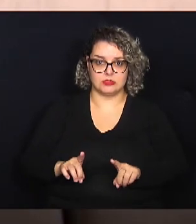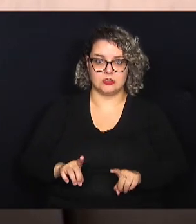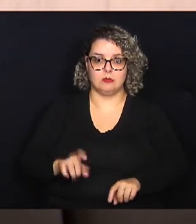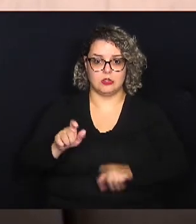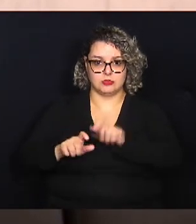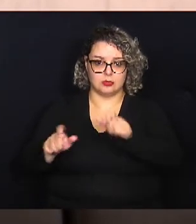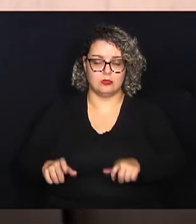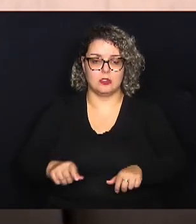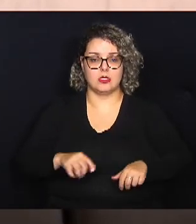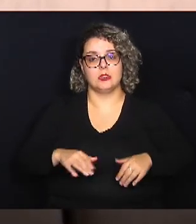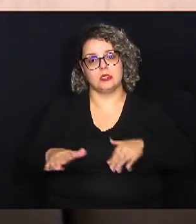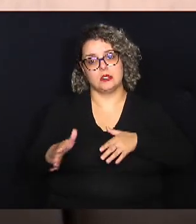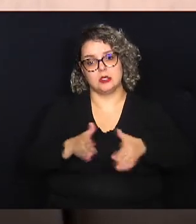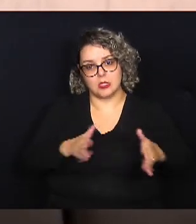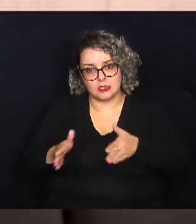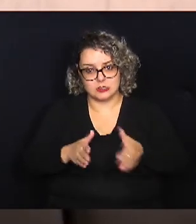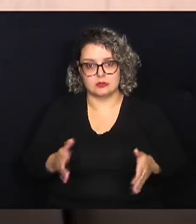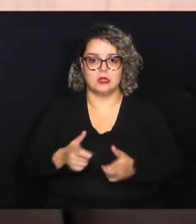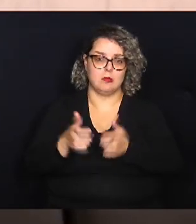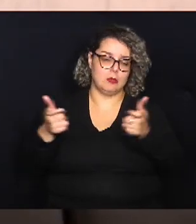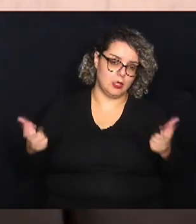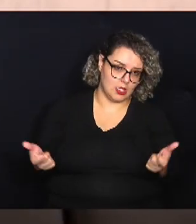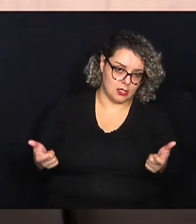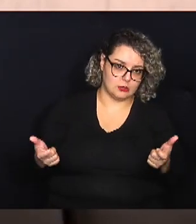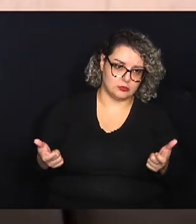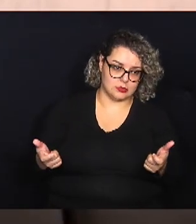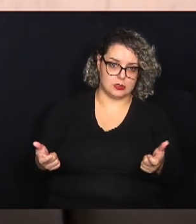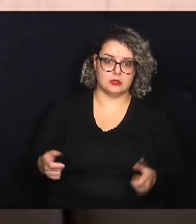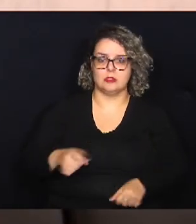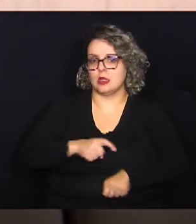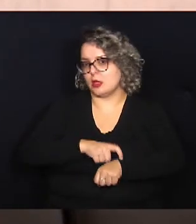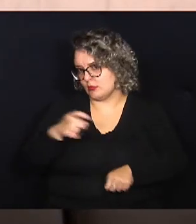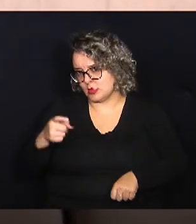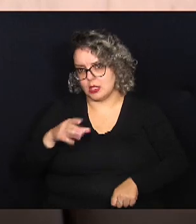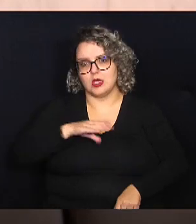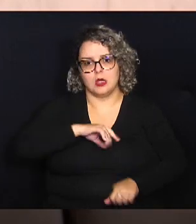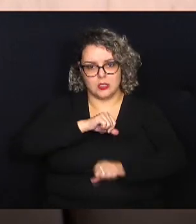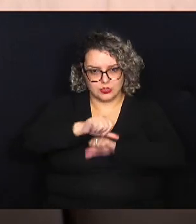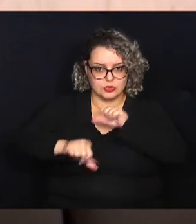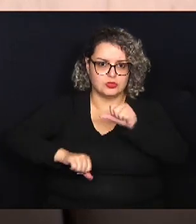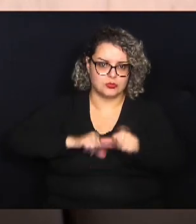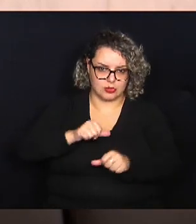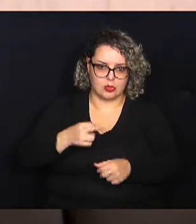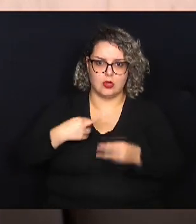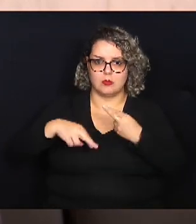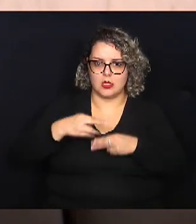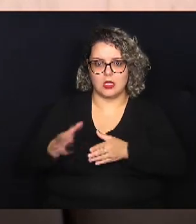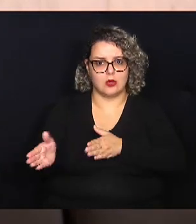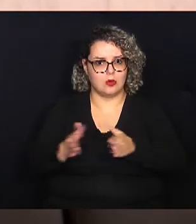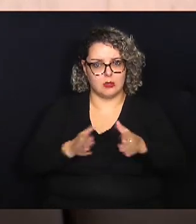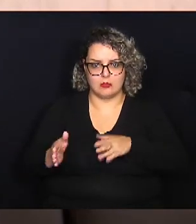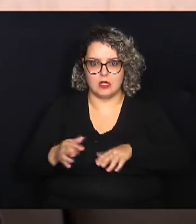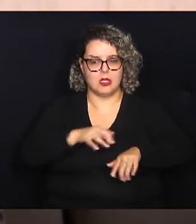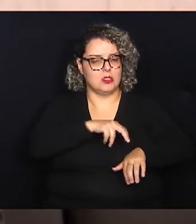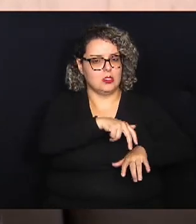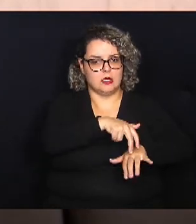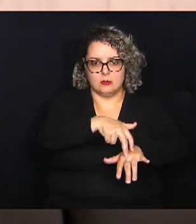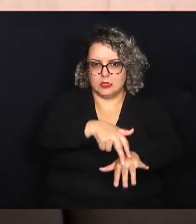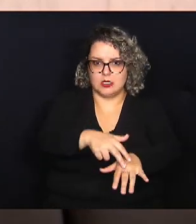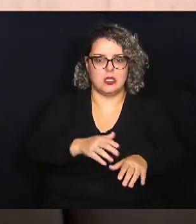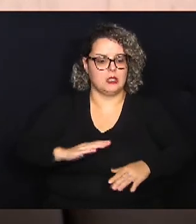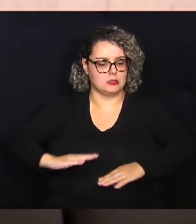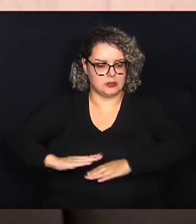melhorar a acessibilidade. Eu acho que está mais do que na hora da cidade se transformar com relação à acessibilidade, as calçadas